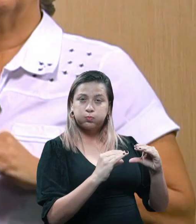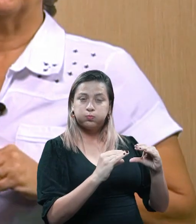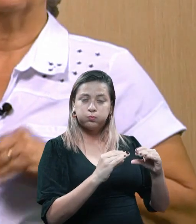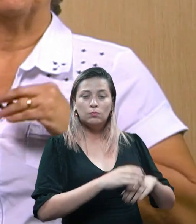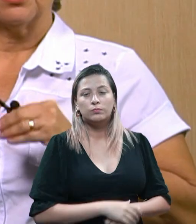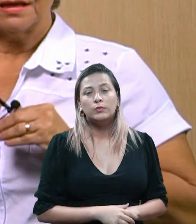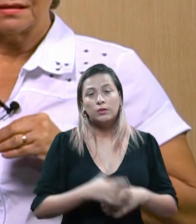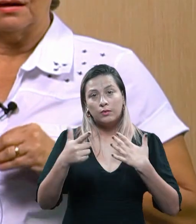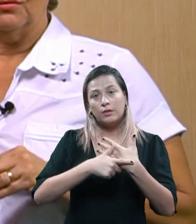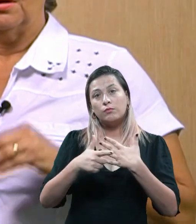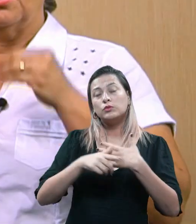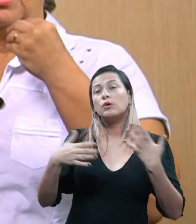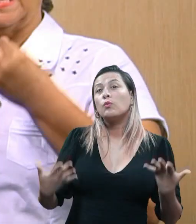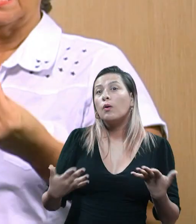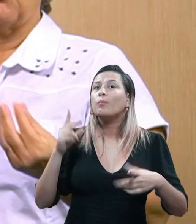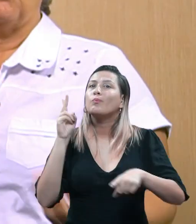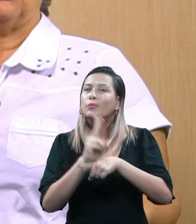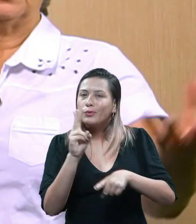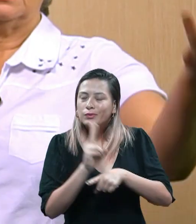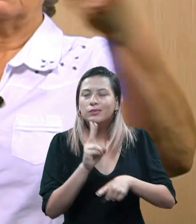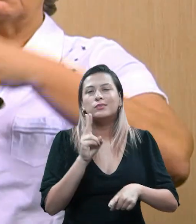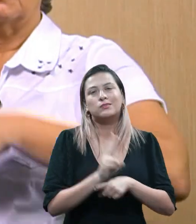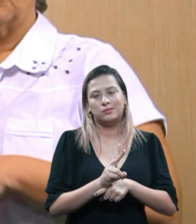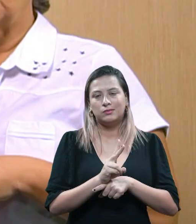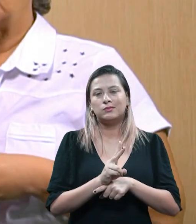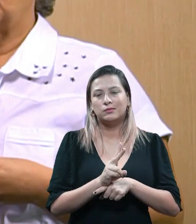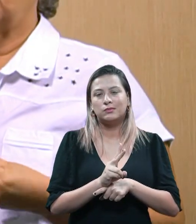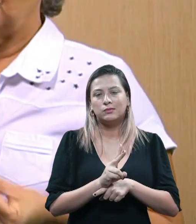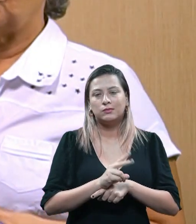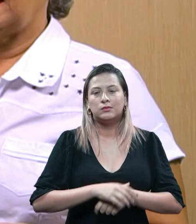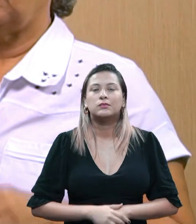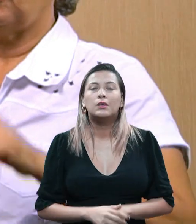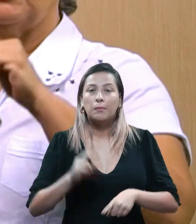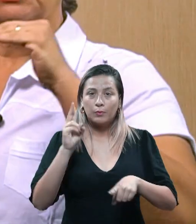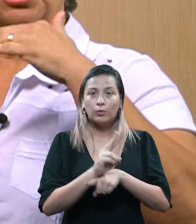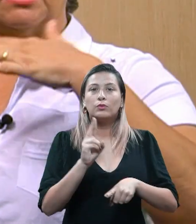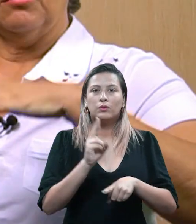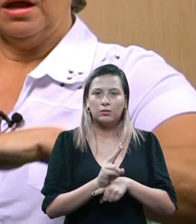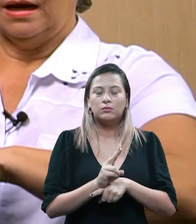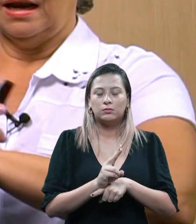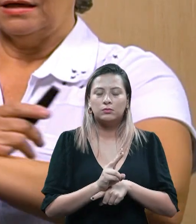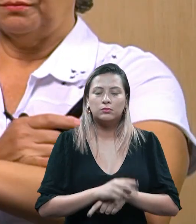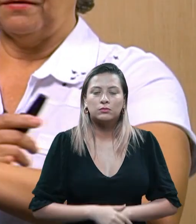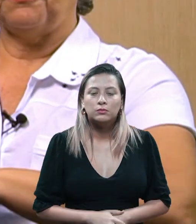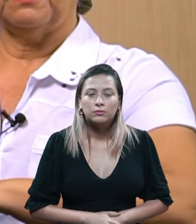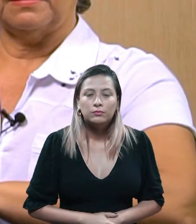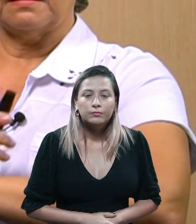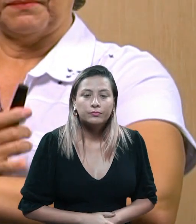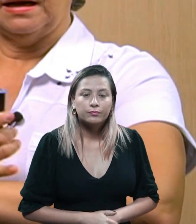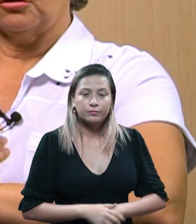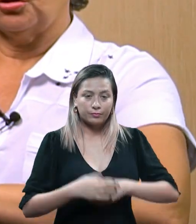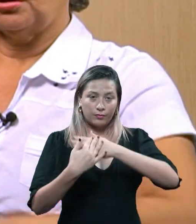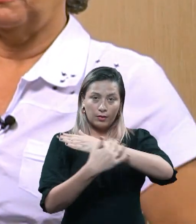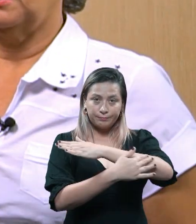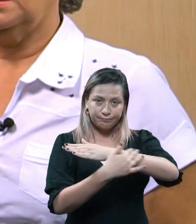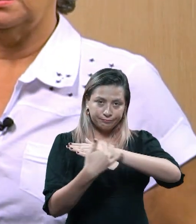a função de proteção contra os agentes externos quando elas chegam na superfície, essa pele